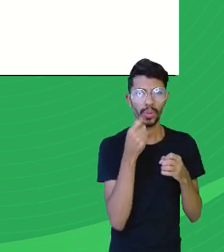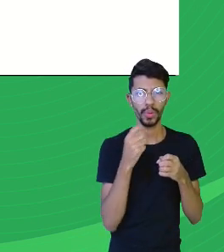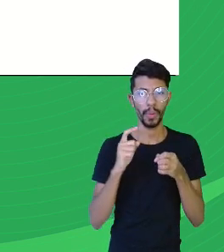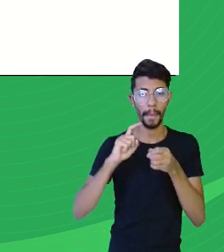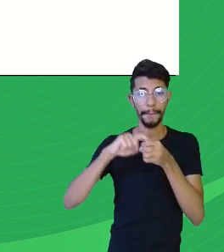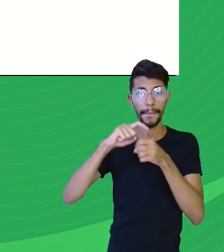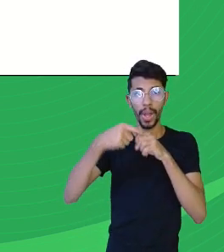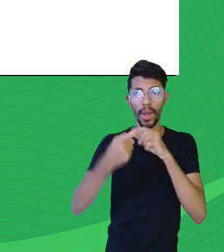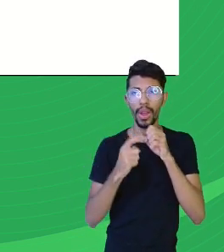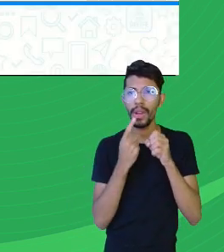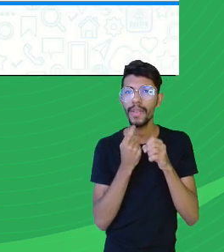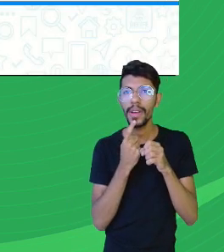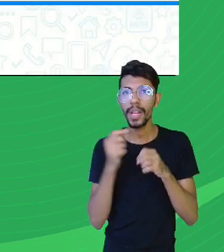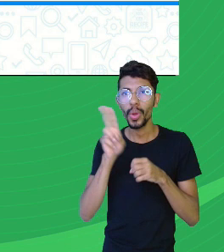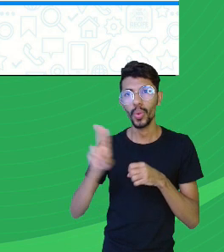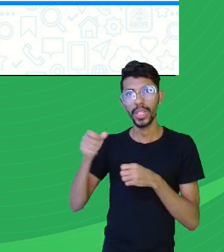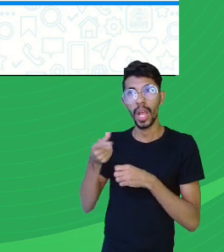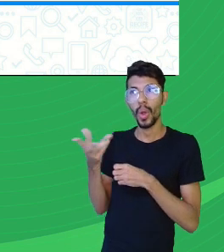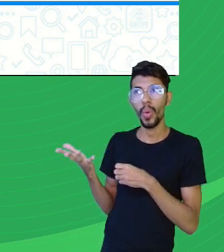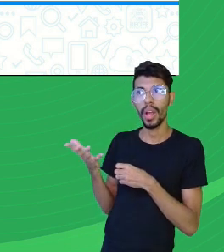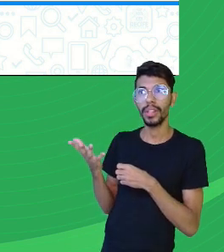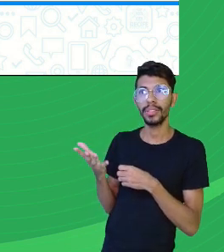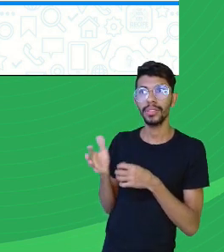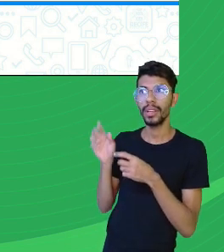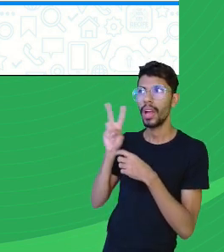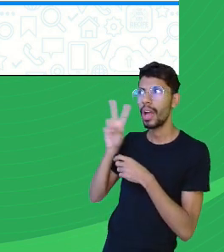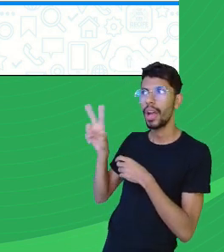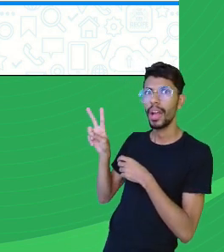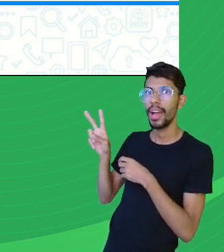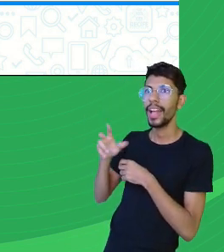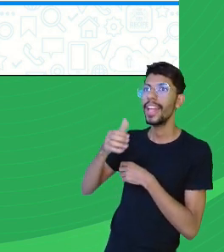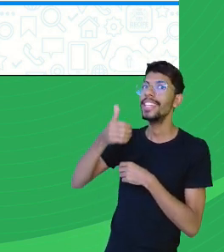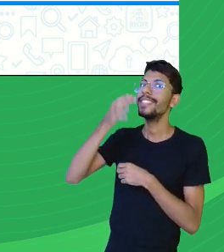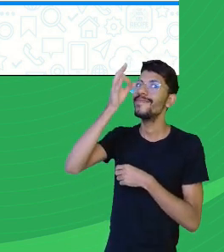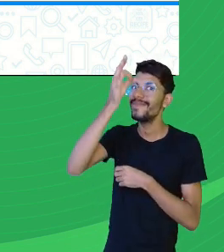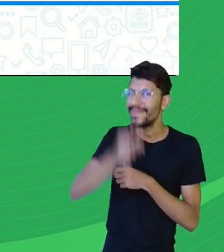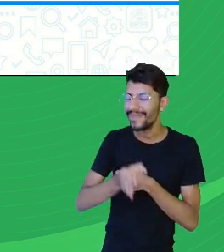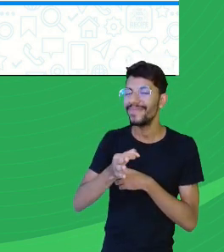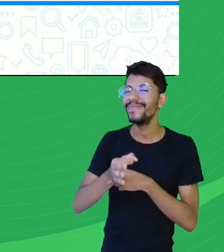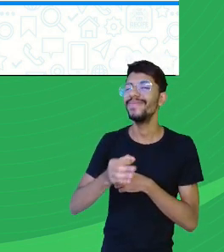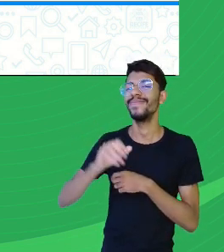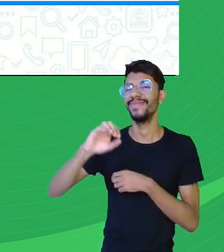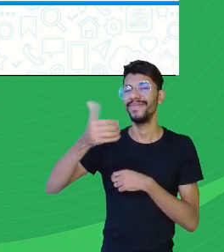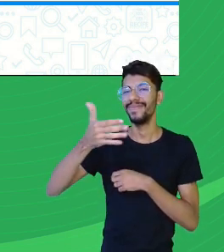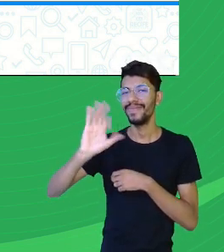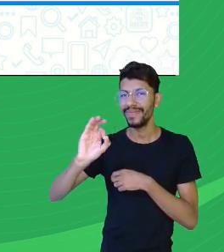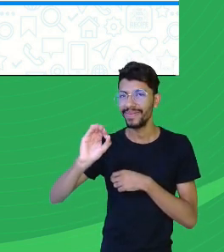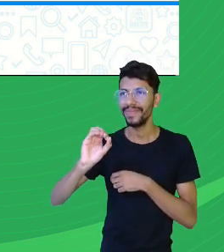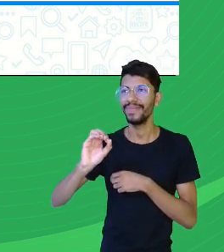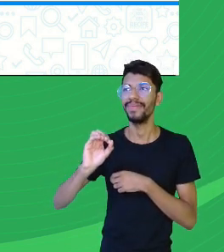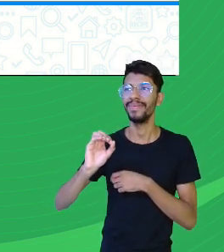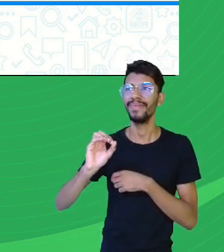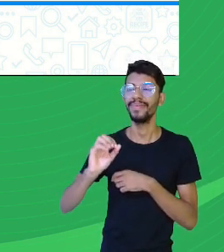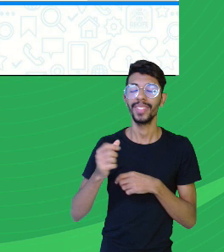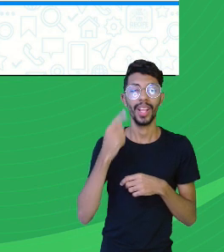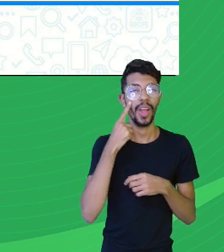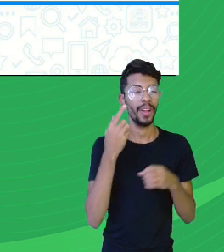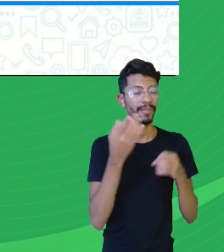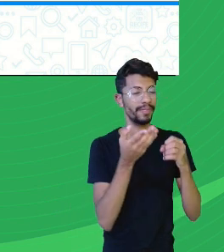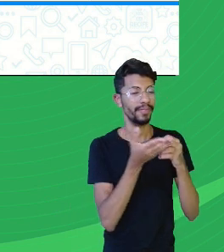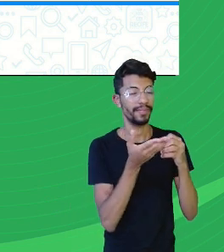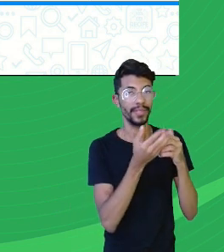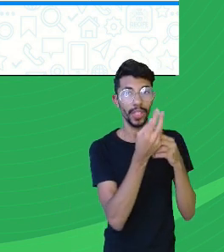usar? Pensou? Confere. Isso, gente. 2 copos de